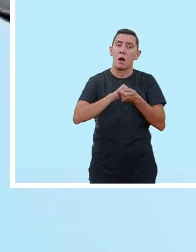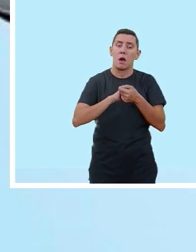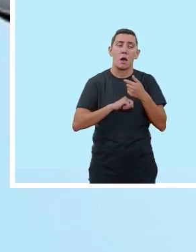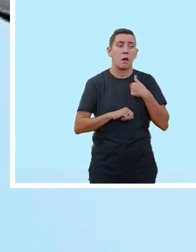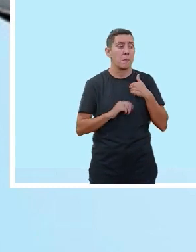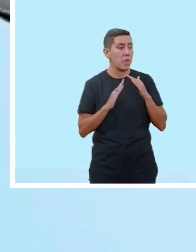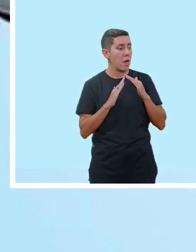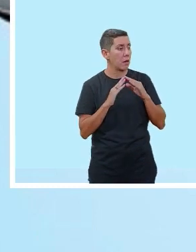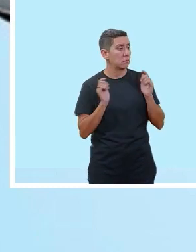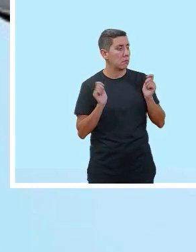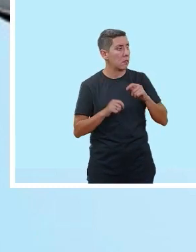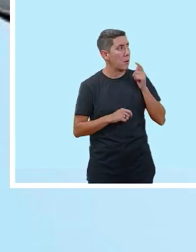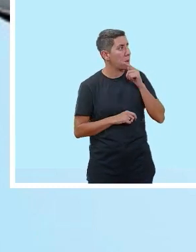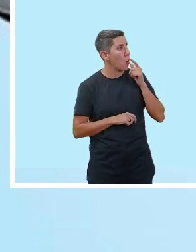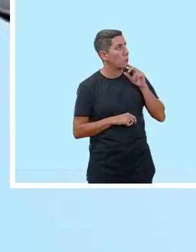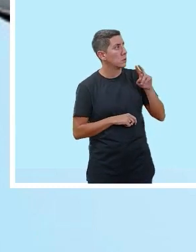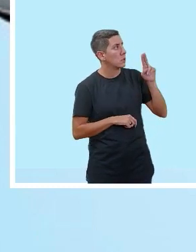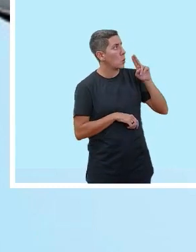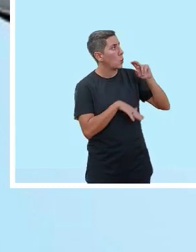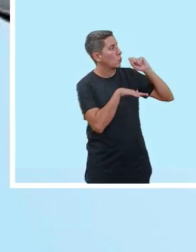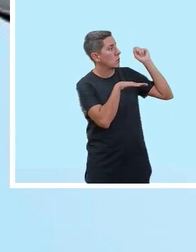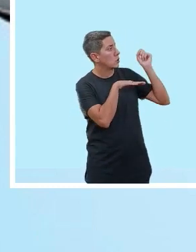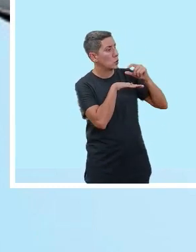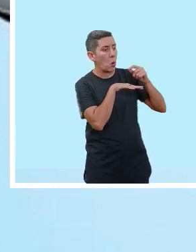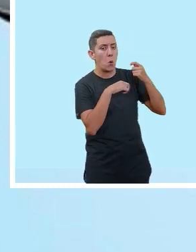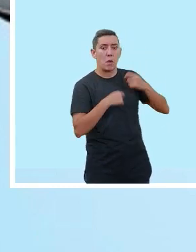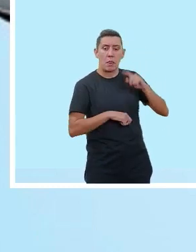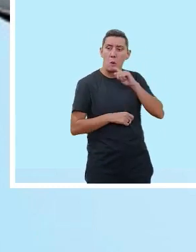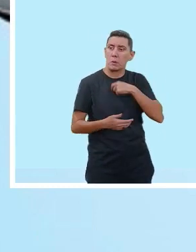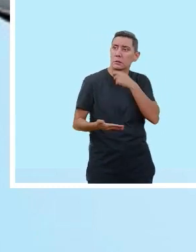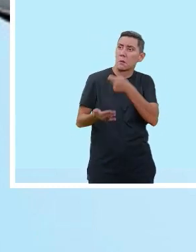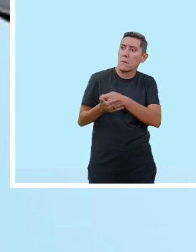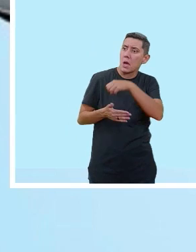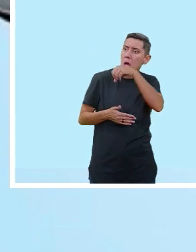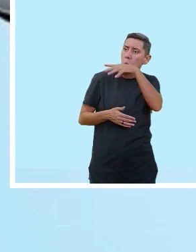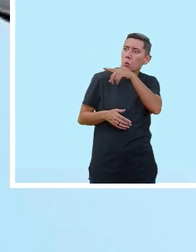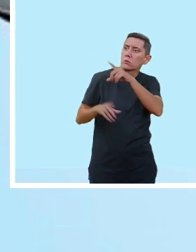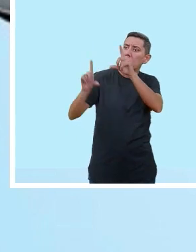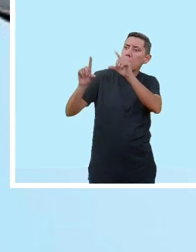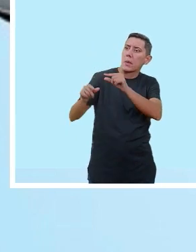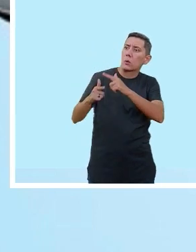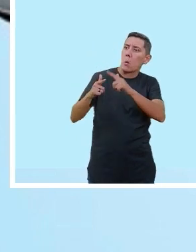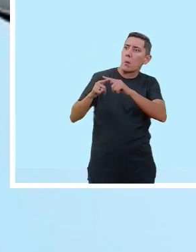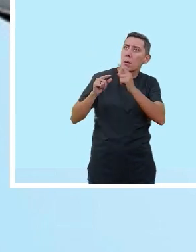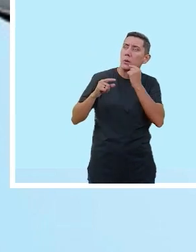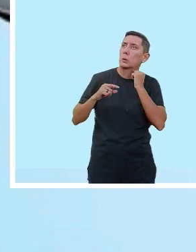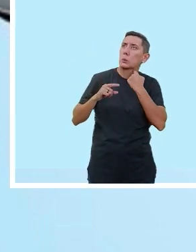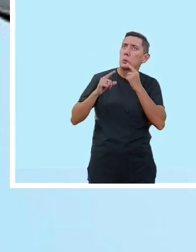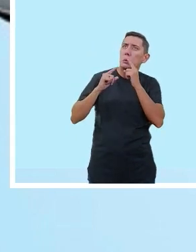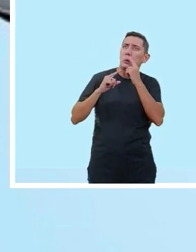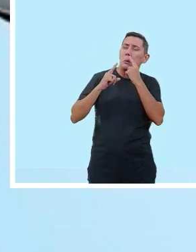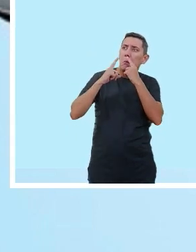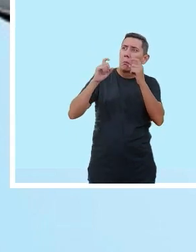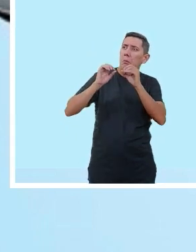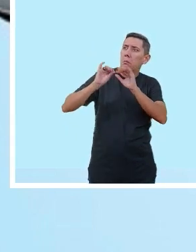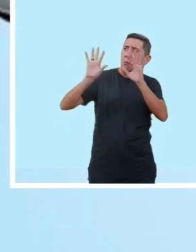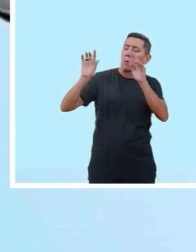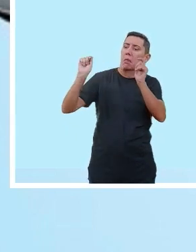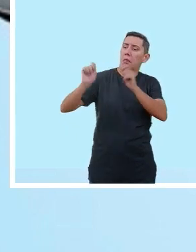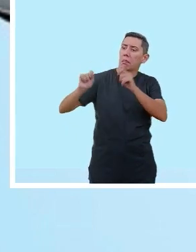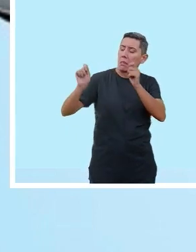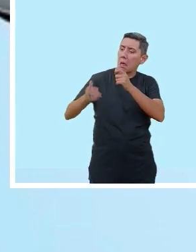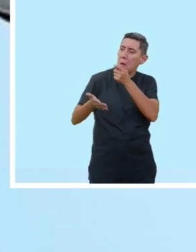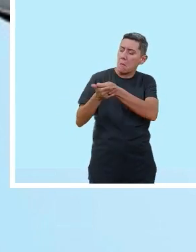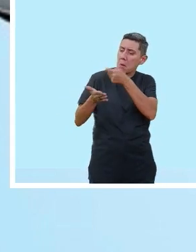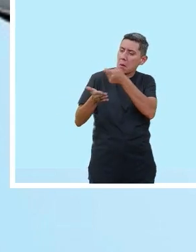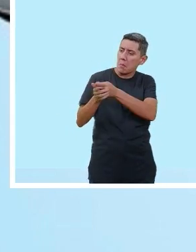de forma renovável, sustentável, e assim você se beneficie dela, né? Tanto com redução de consumo, como